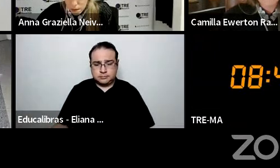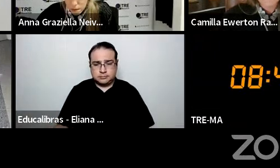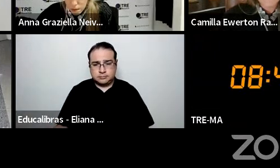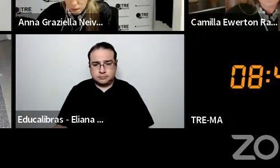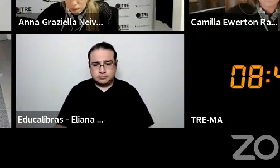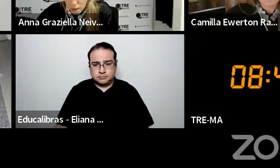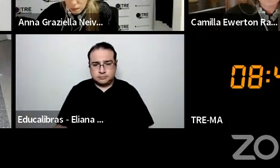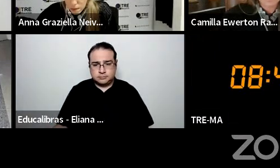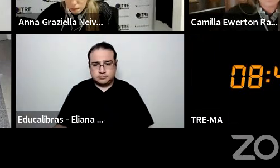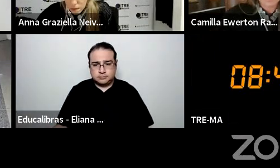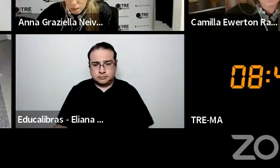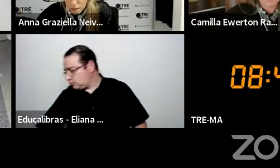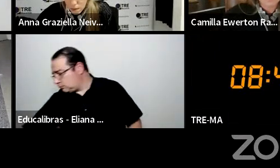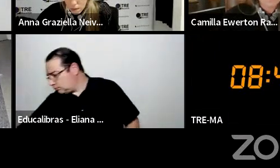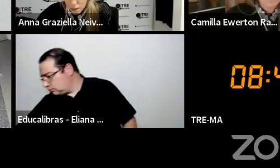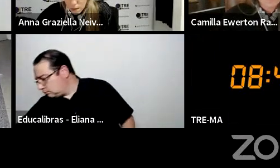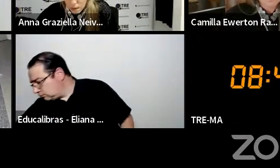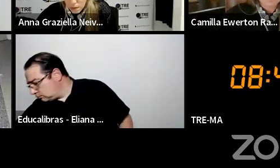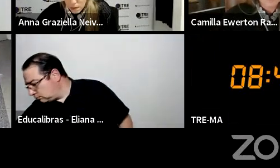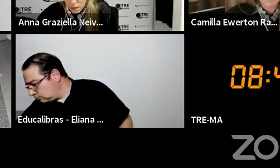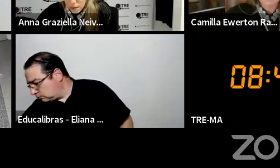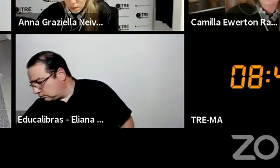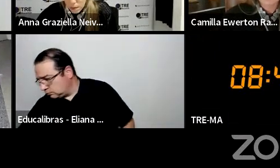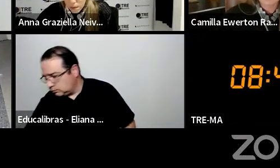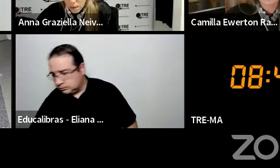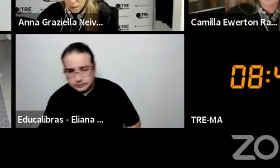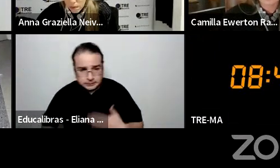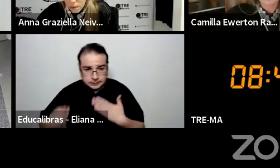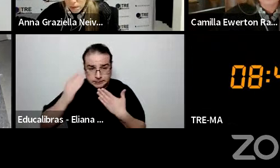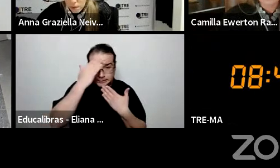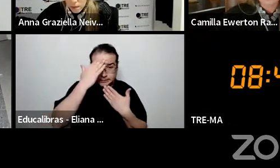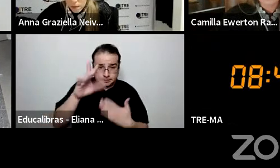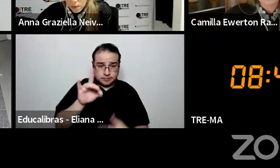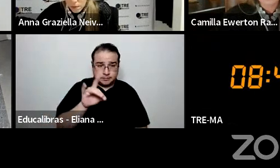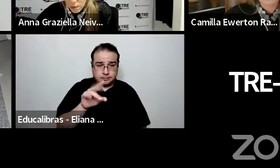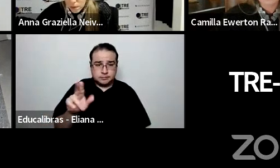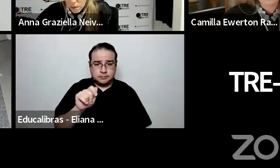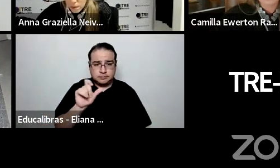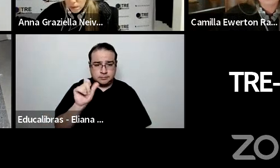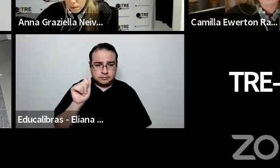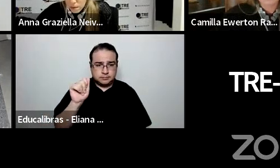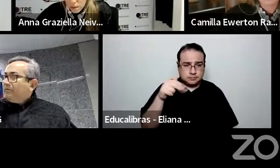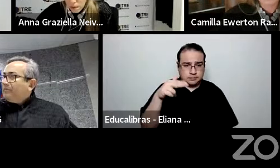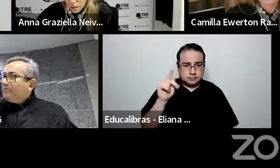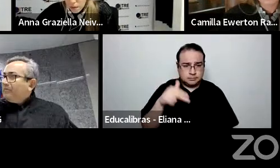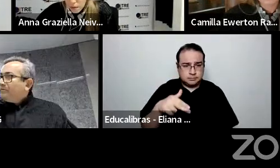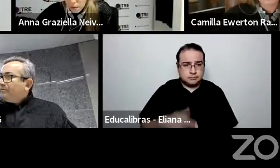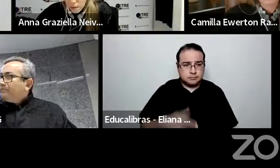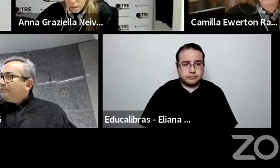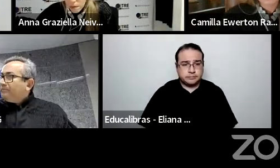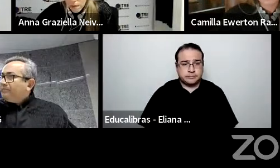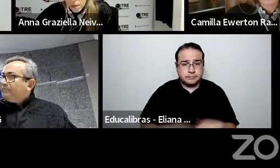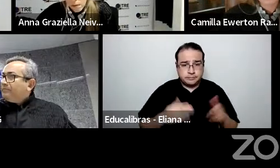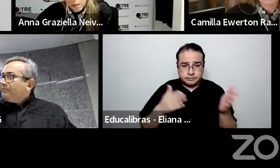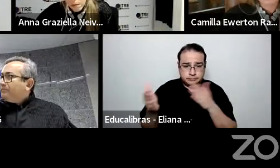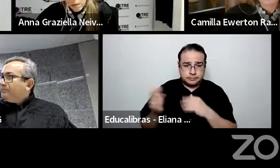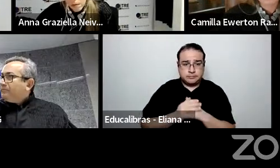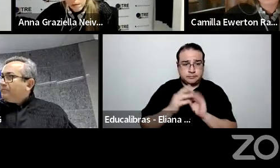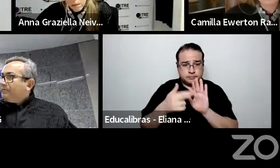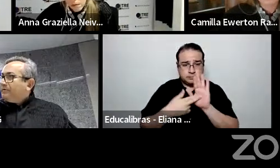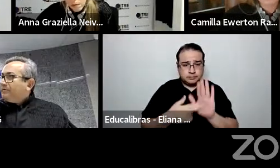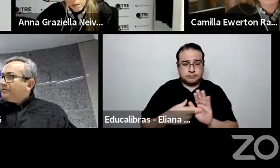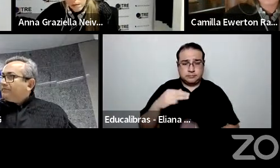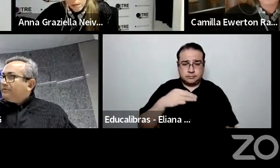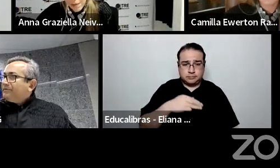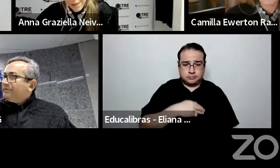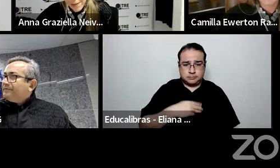bom obrigada muito obrigada doutor alan' é passa a palavra vai precisar do